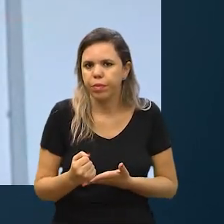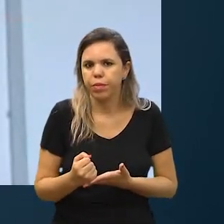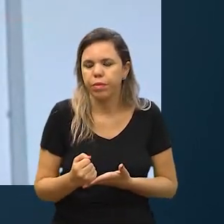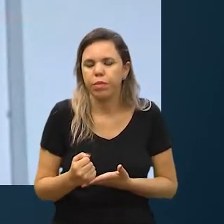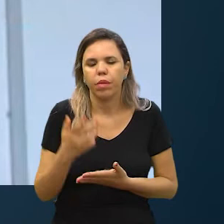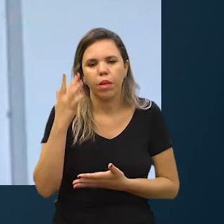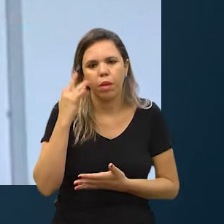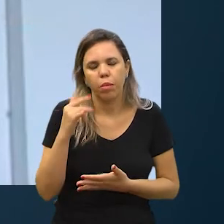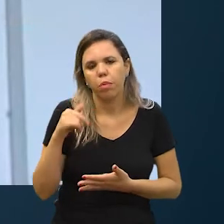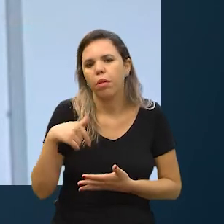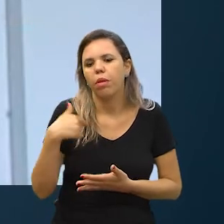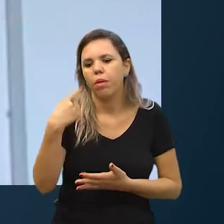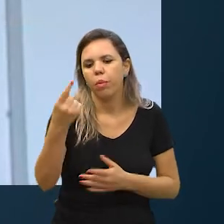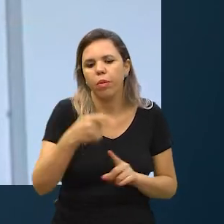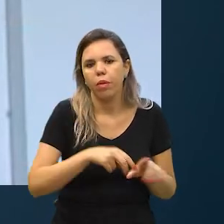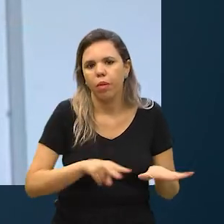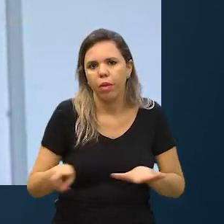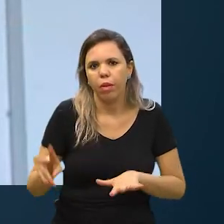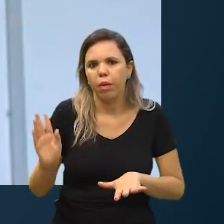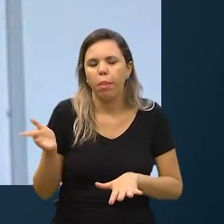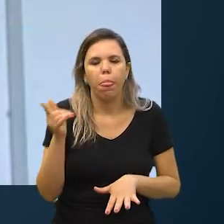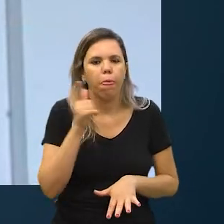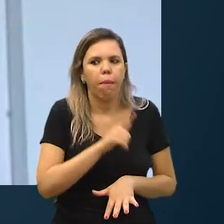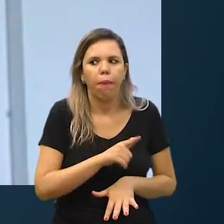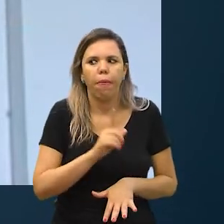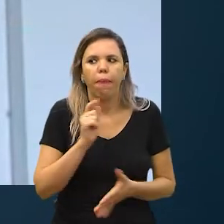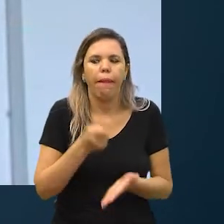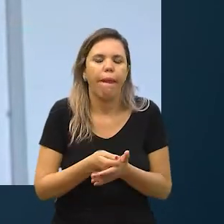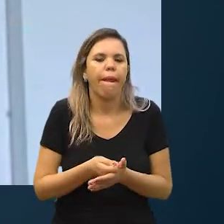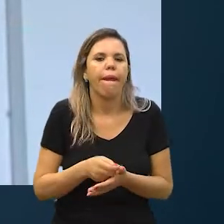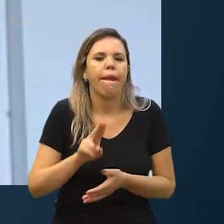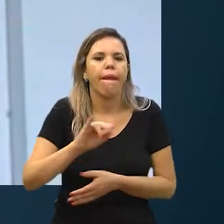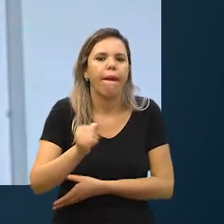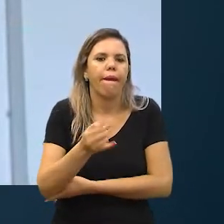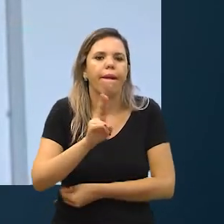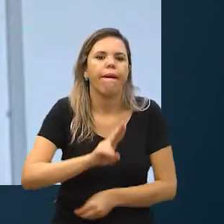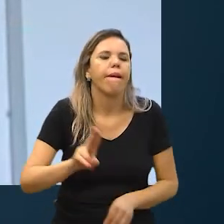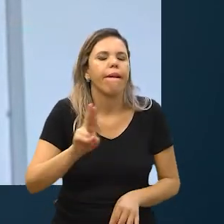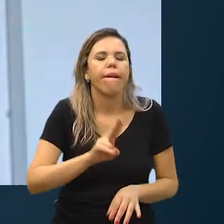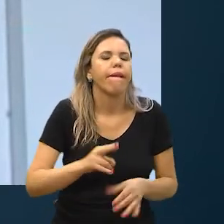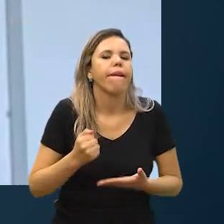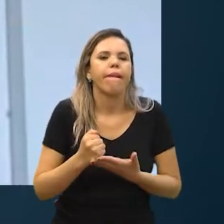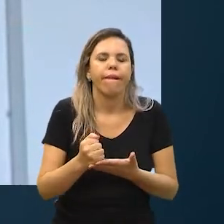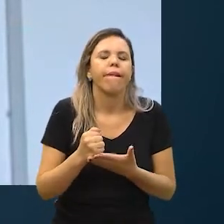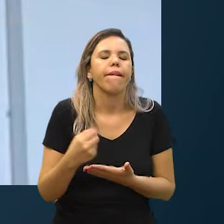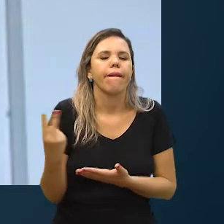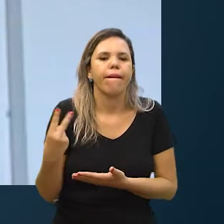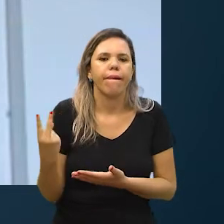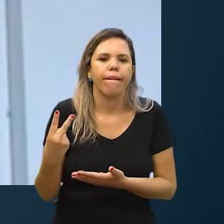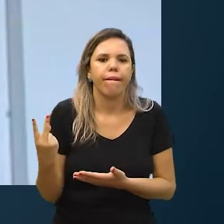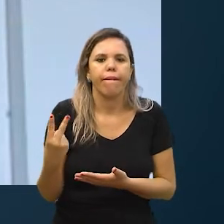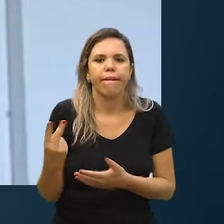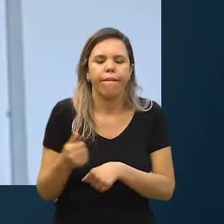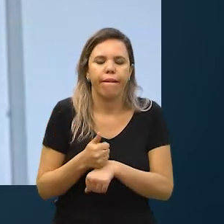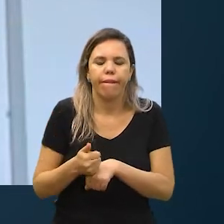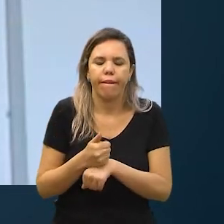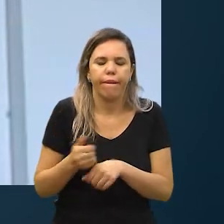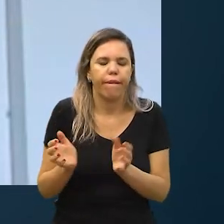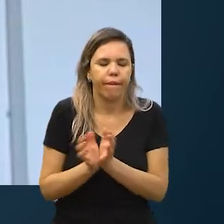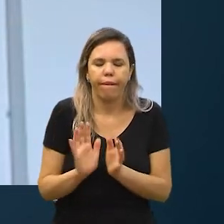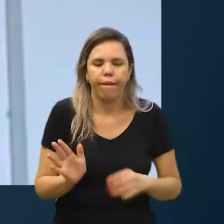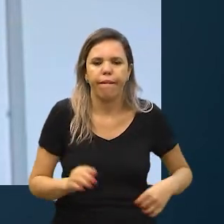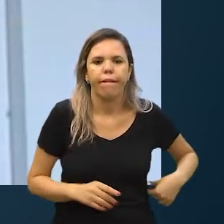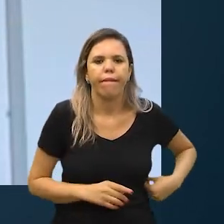Alexio amanhã, e daqui a uma semana eu já consigo ter a garantia que você está usando bem, sem precisar do auxílio do Fabrício, auxílio do Rafael, auxílio da nossa